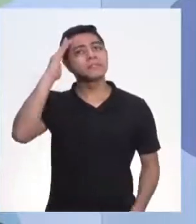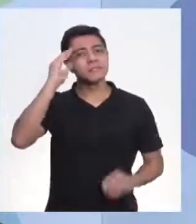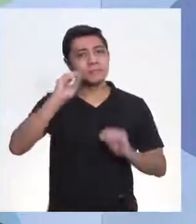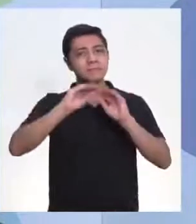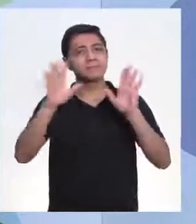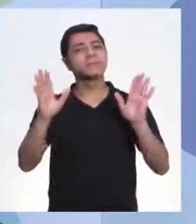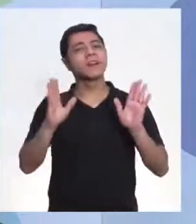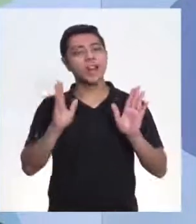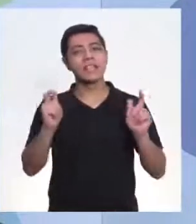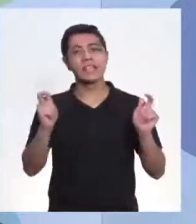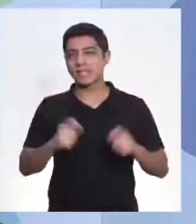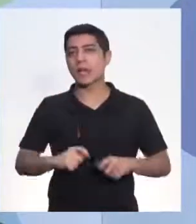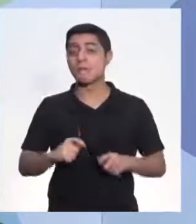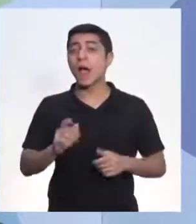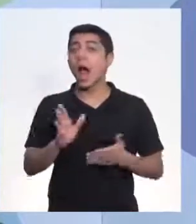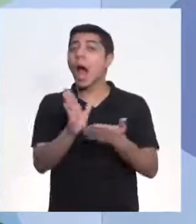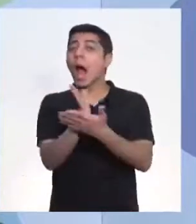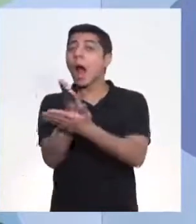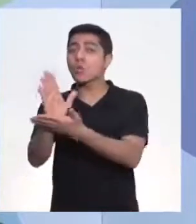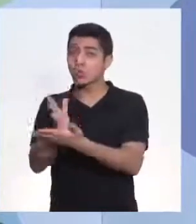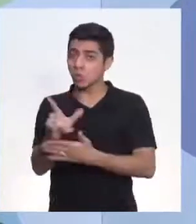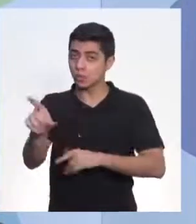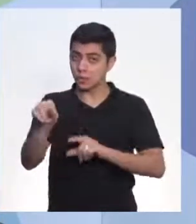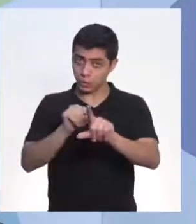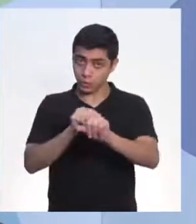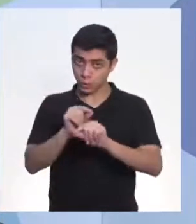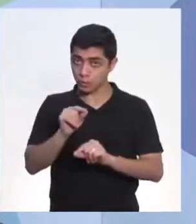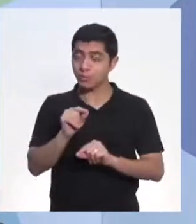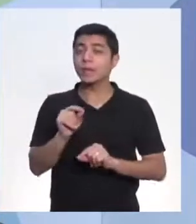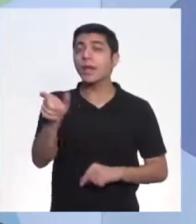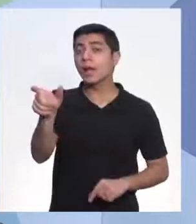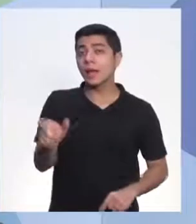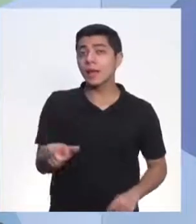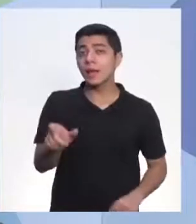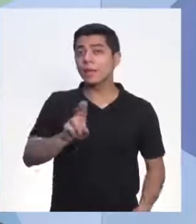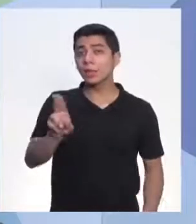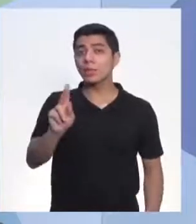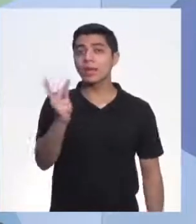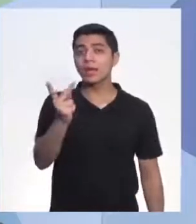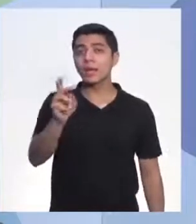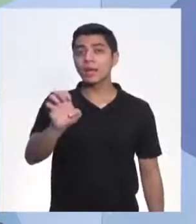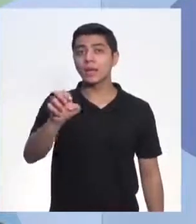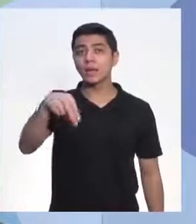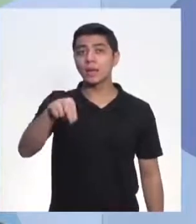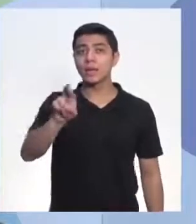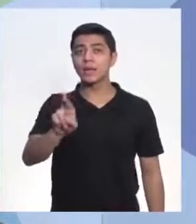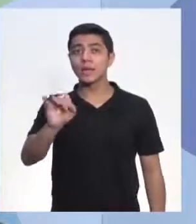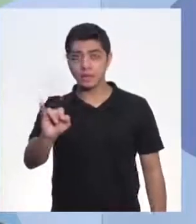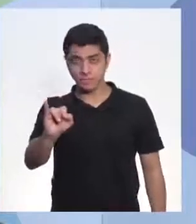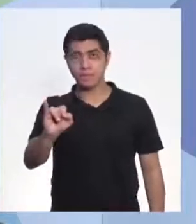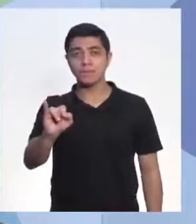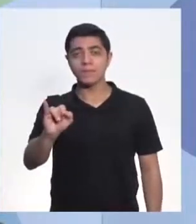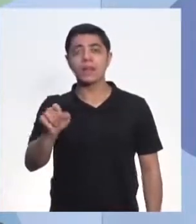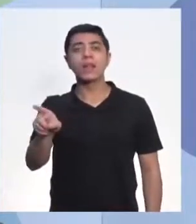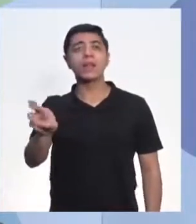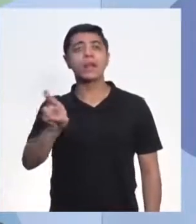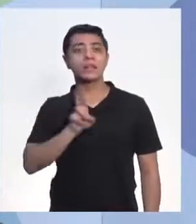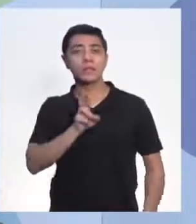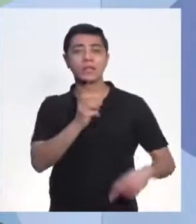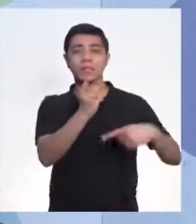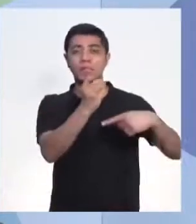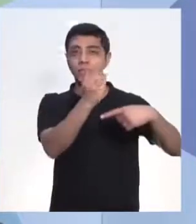respostas. Eu vou citar alguns exemplos aqui. O Henry colocou 13 centésimos, 13 sobre